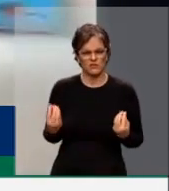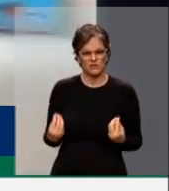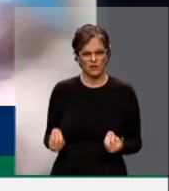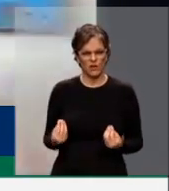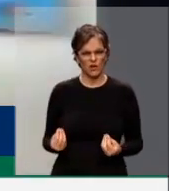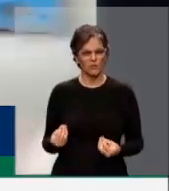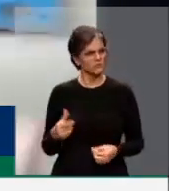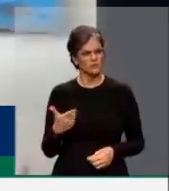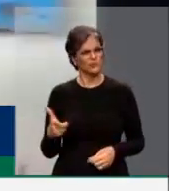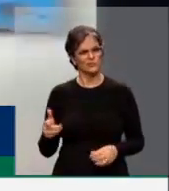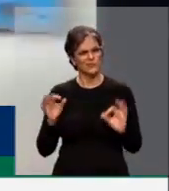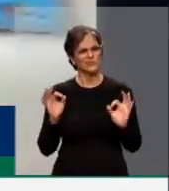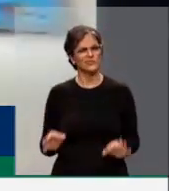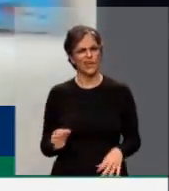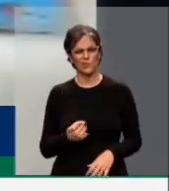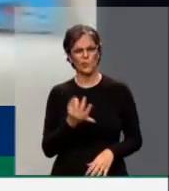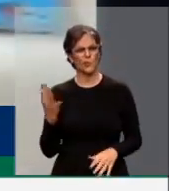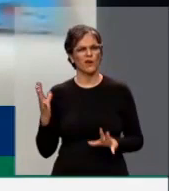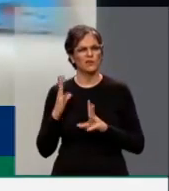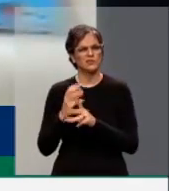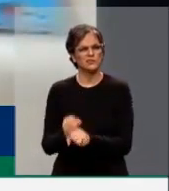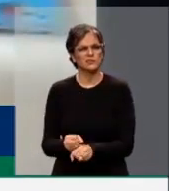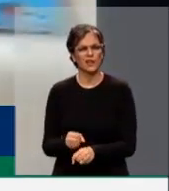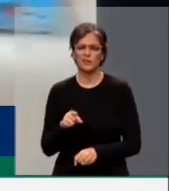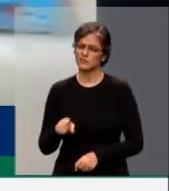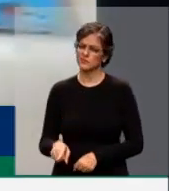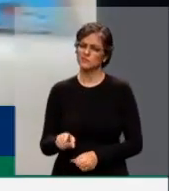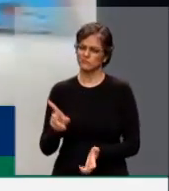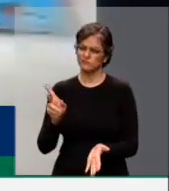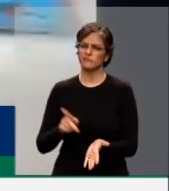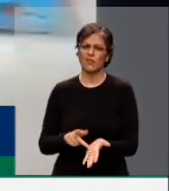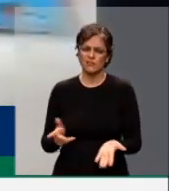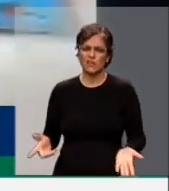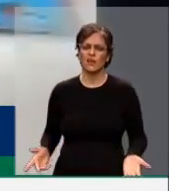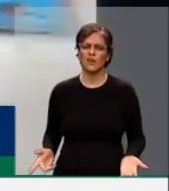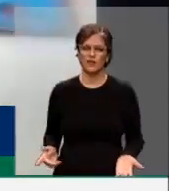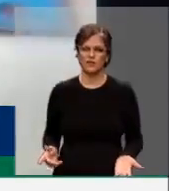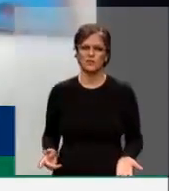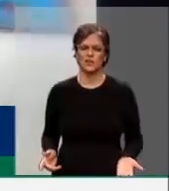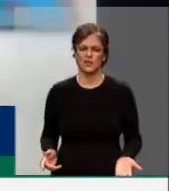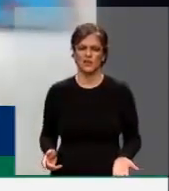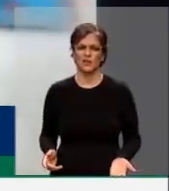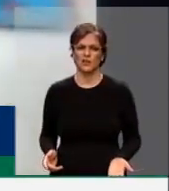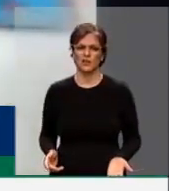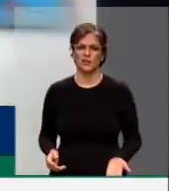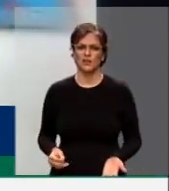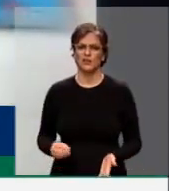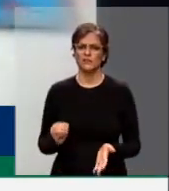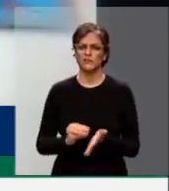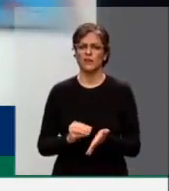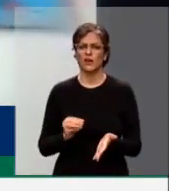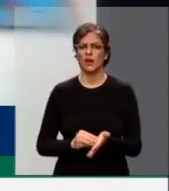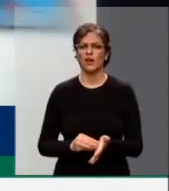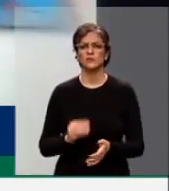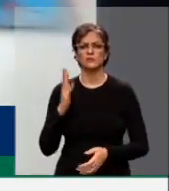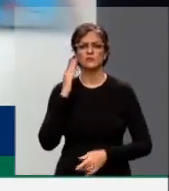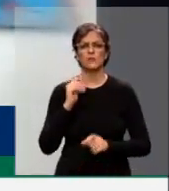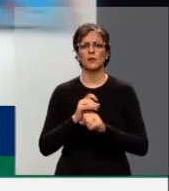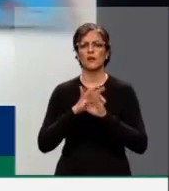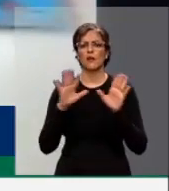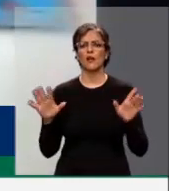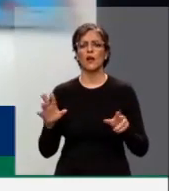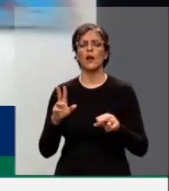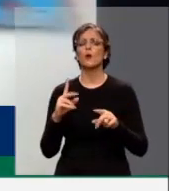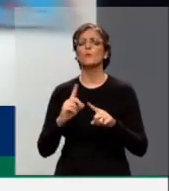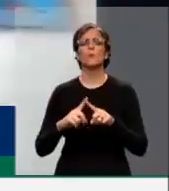a gente não tem um dado real. Isso é um fator também que impacta diretamente, né, nessa questão da mortalidade. E